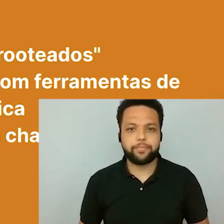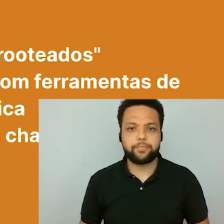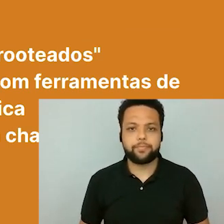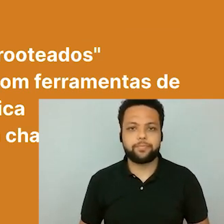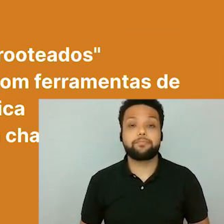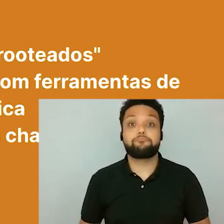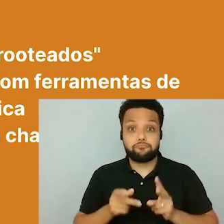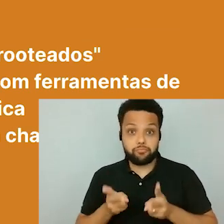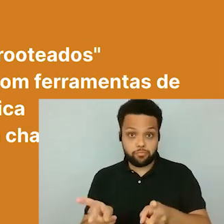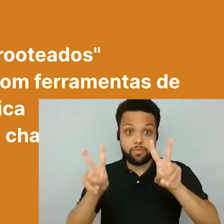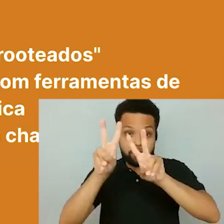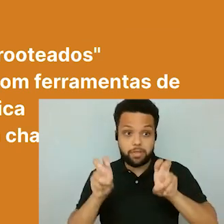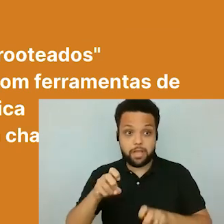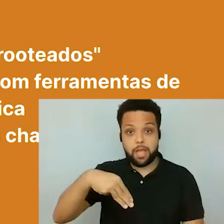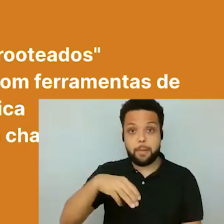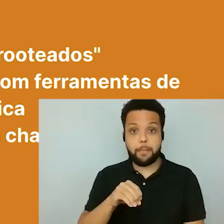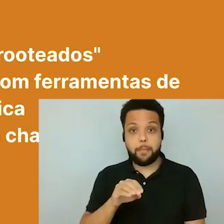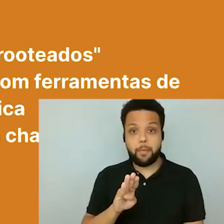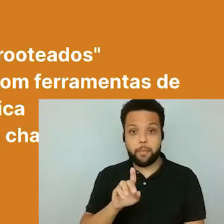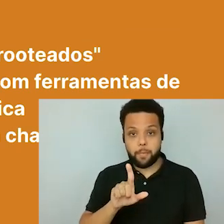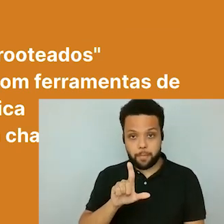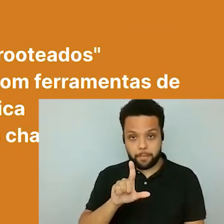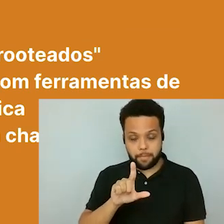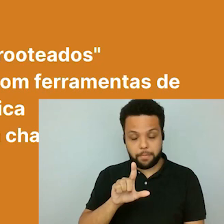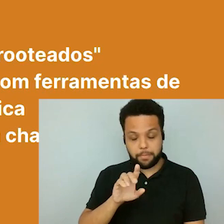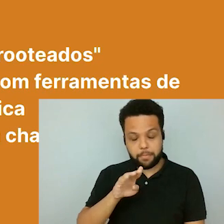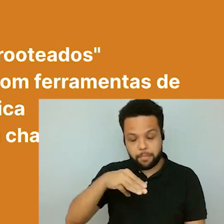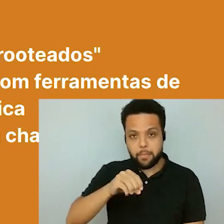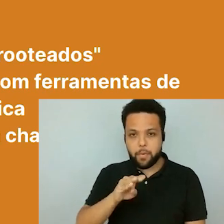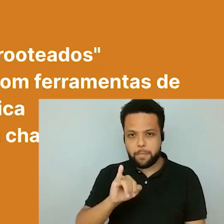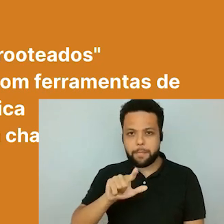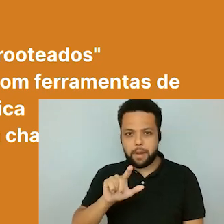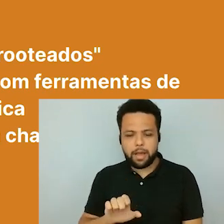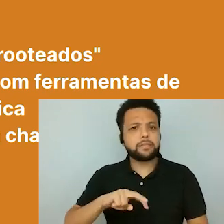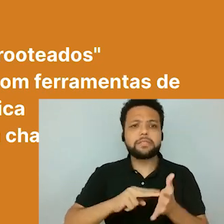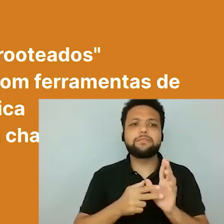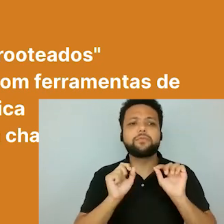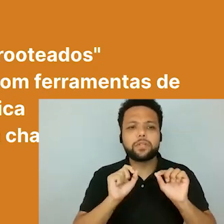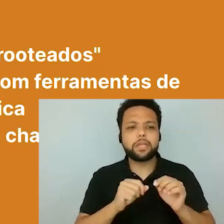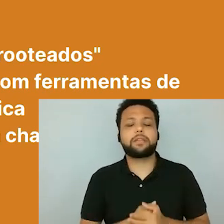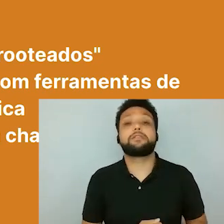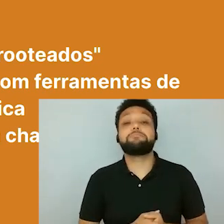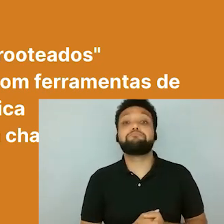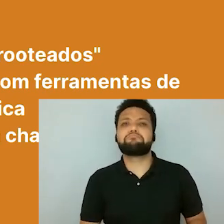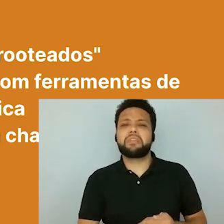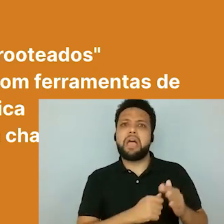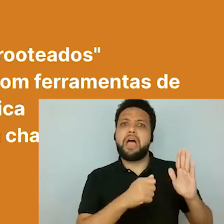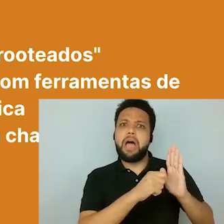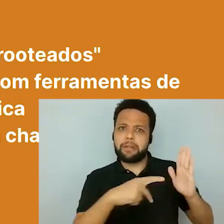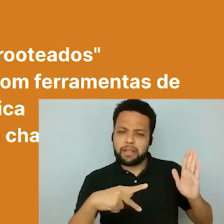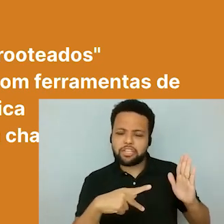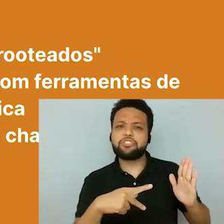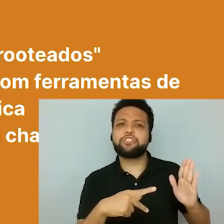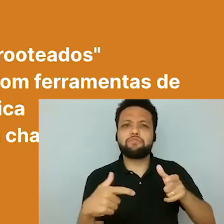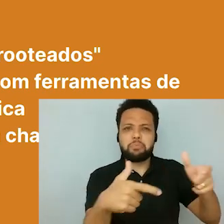Continuando na temática mobile, outra ação que podemos tomar é o de desenvolver um bloqueio do uso do app em ambientes inseguros, já que